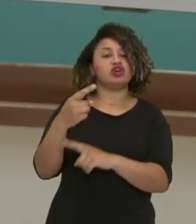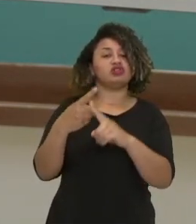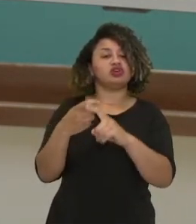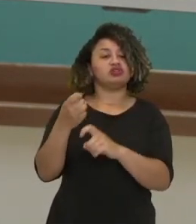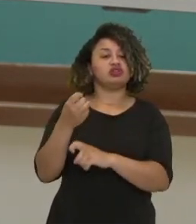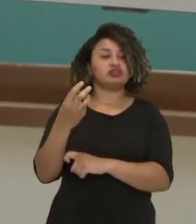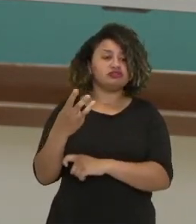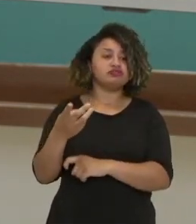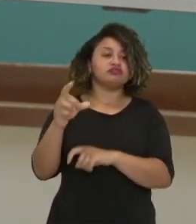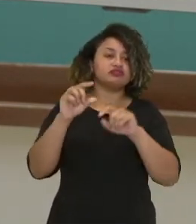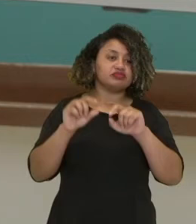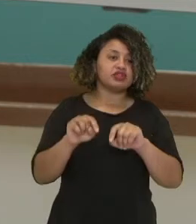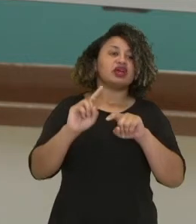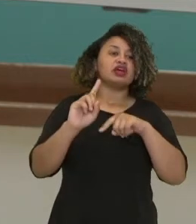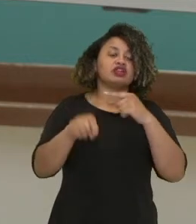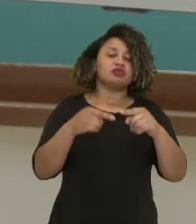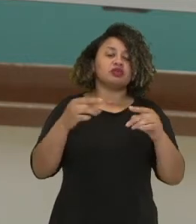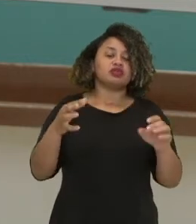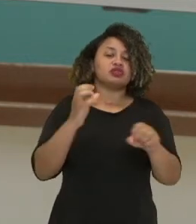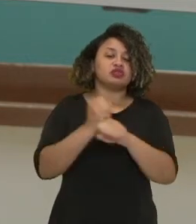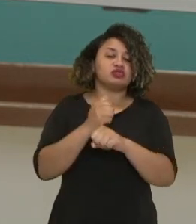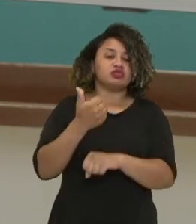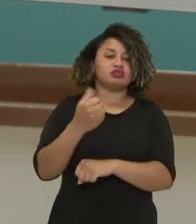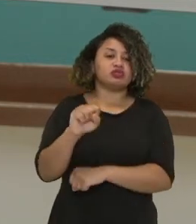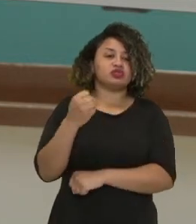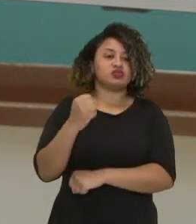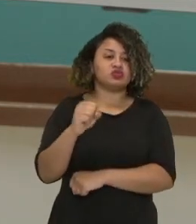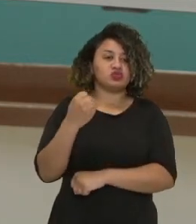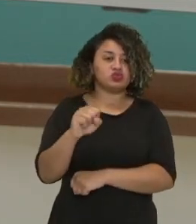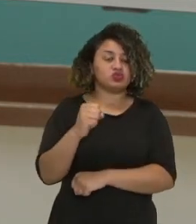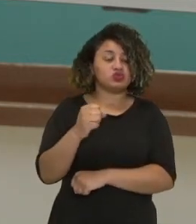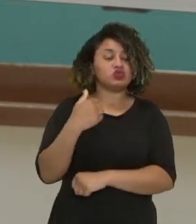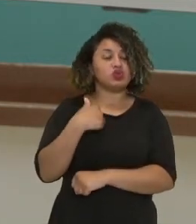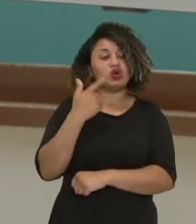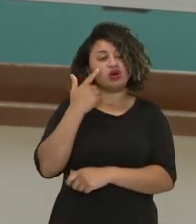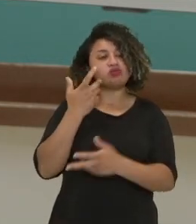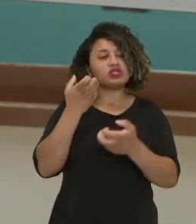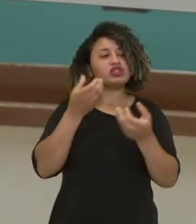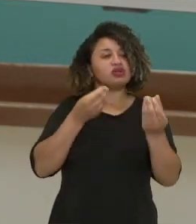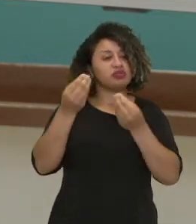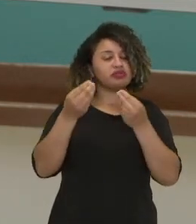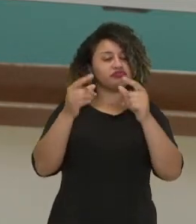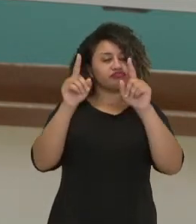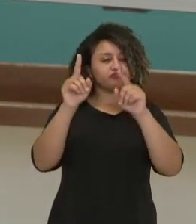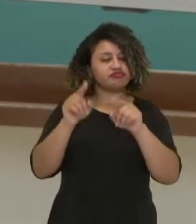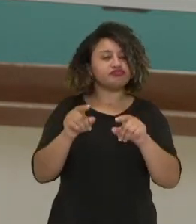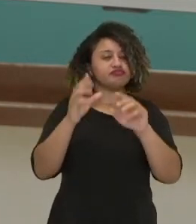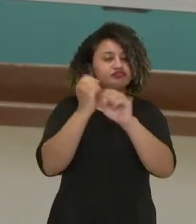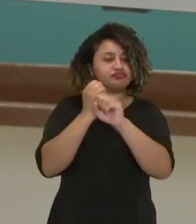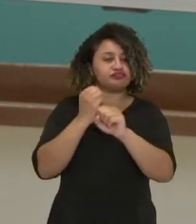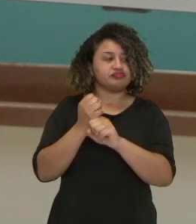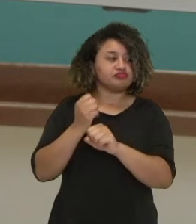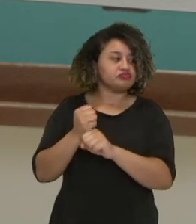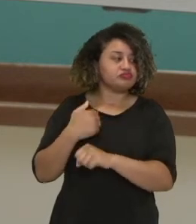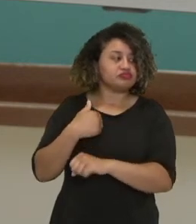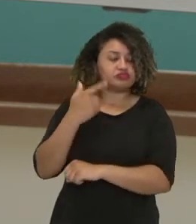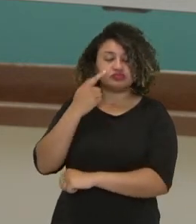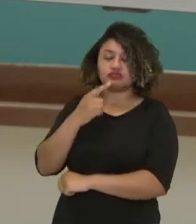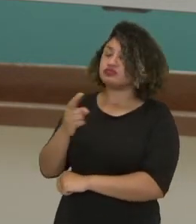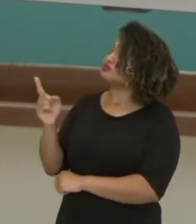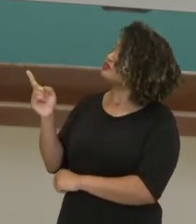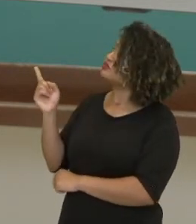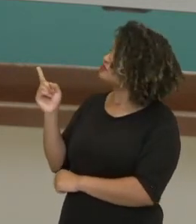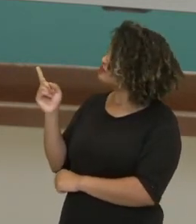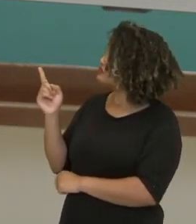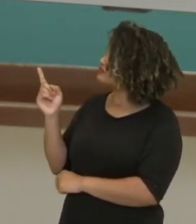Calculando a diferença, 20 menos 1 deu 19, 19 vezes 3, 57, mais 18. Rapidamente